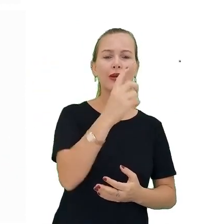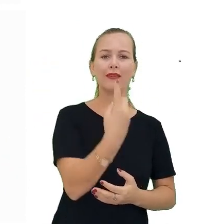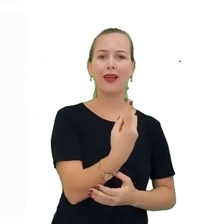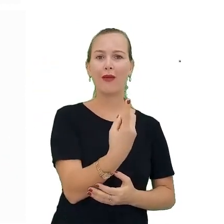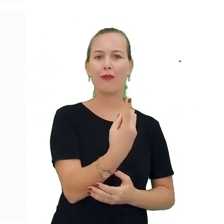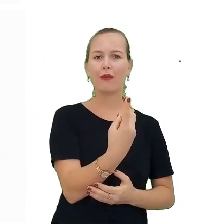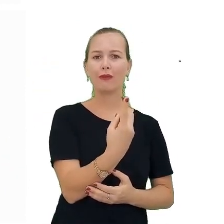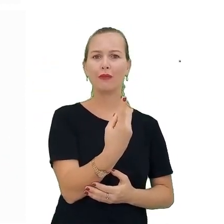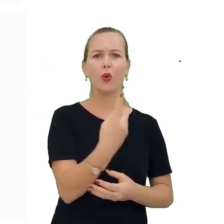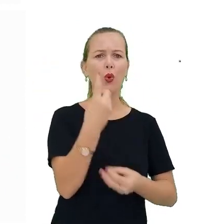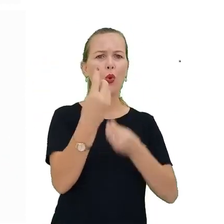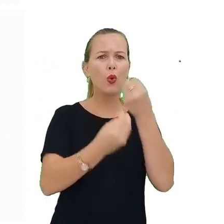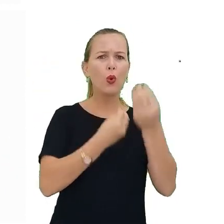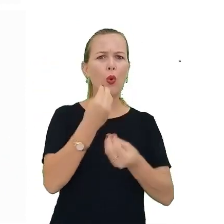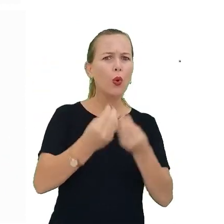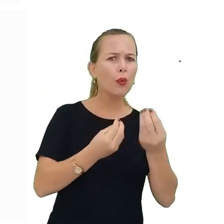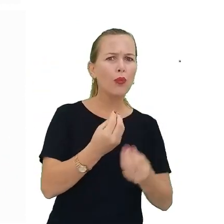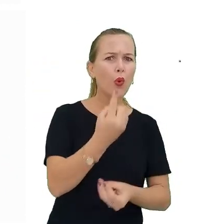que sobrou?